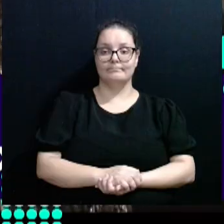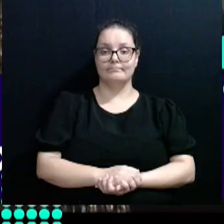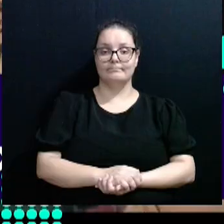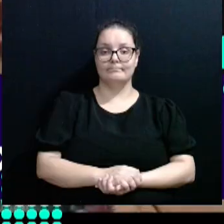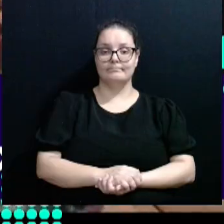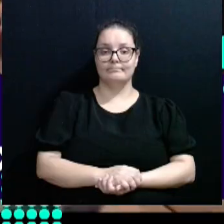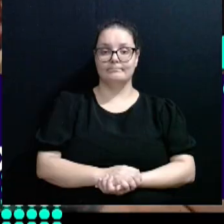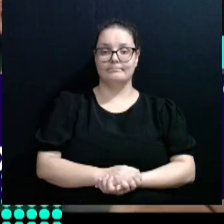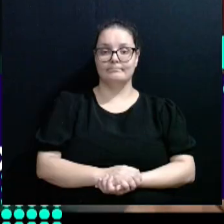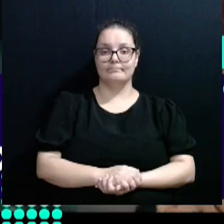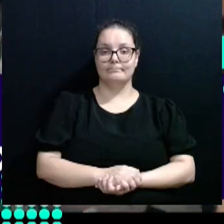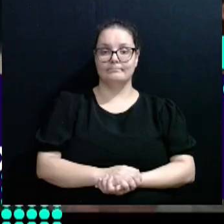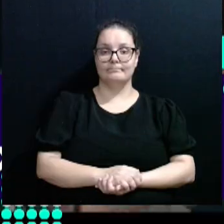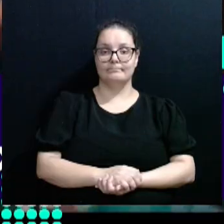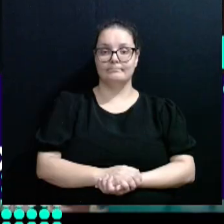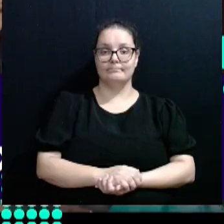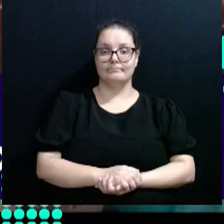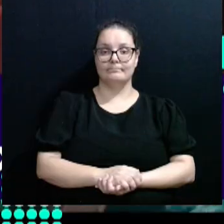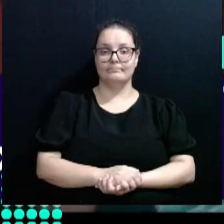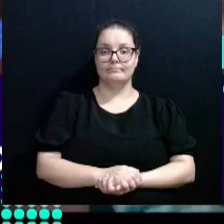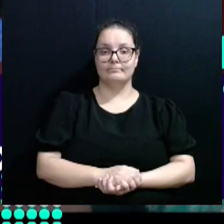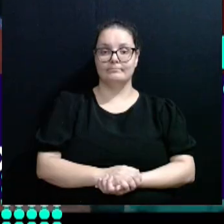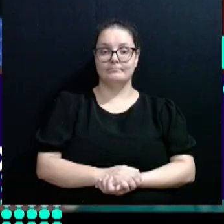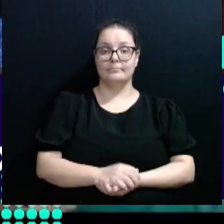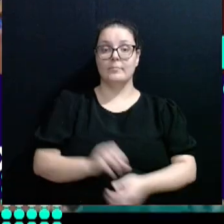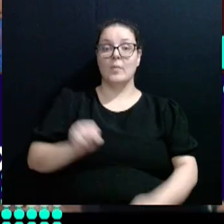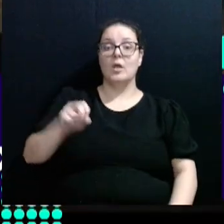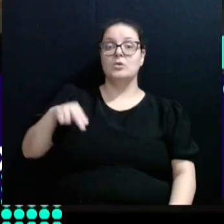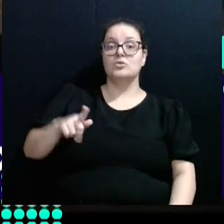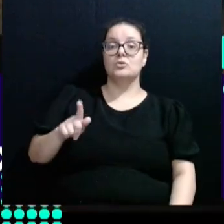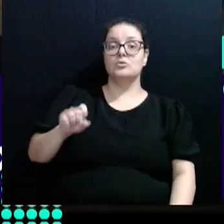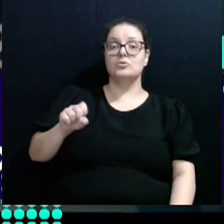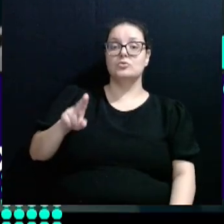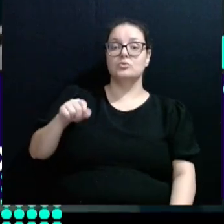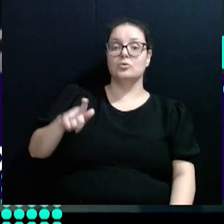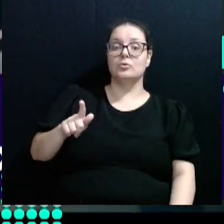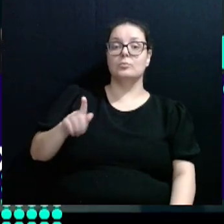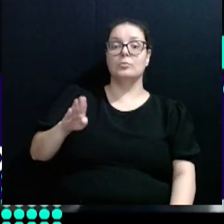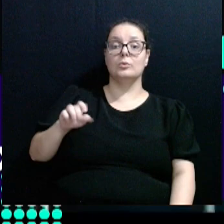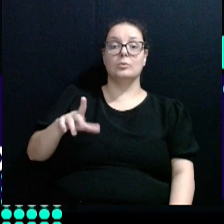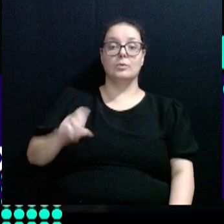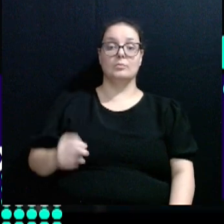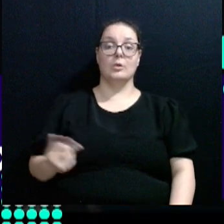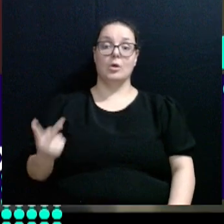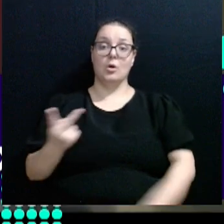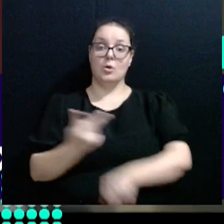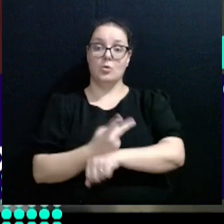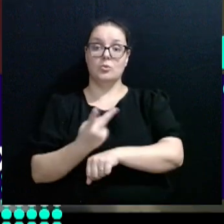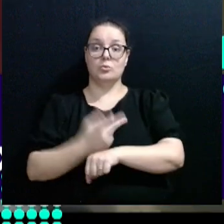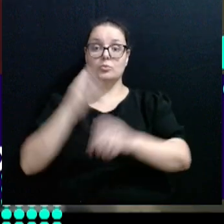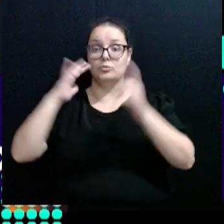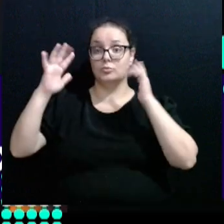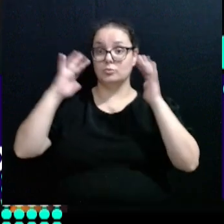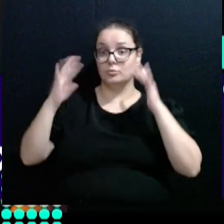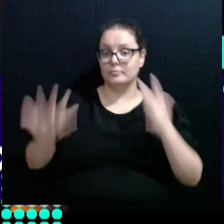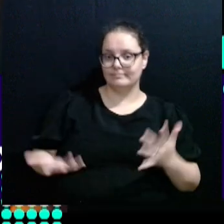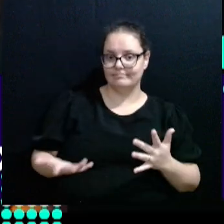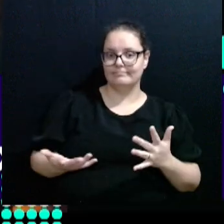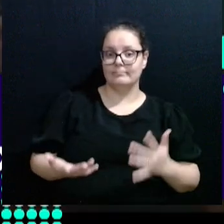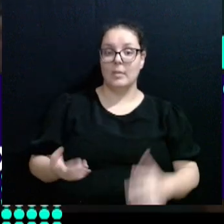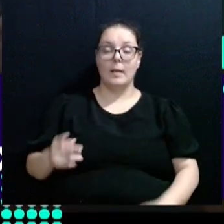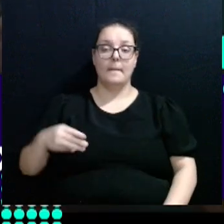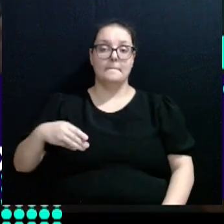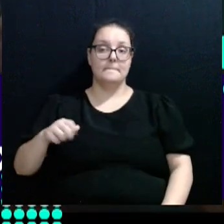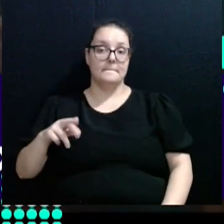Song Sung Blue, um sonho a 2. Em busca de um novo sentido para a vida, Mike e Claire unem seus talentos musicais